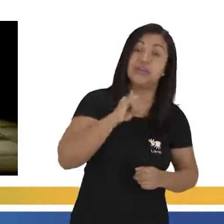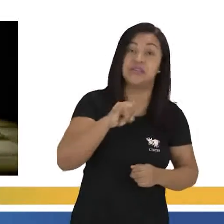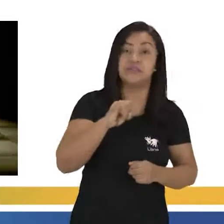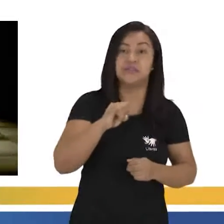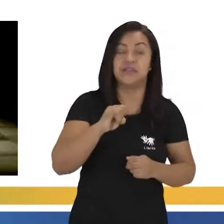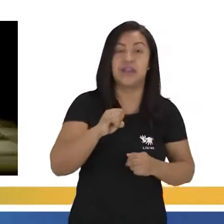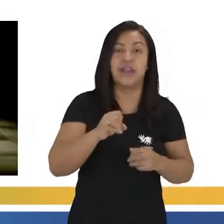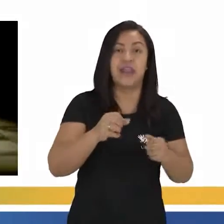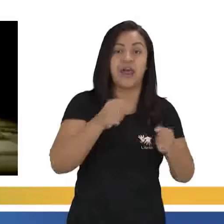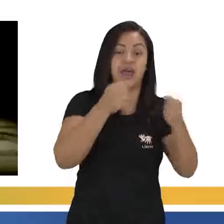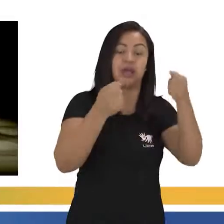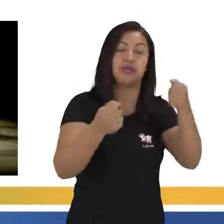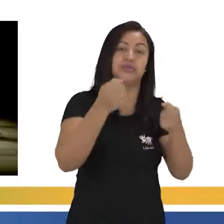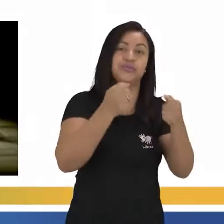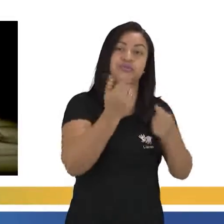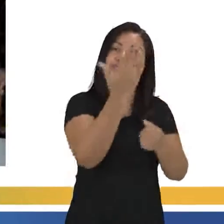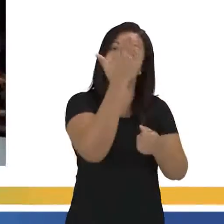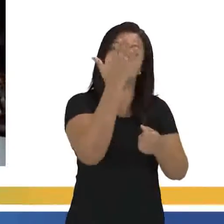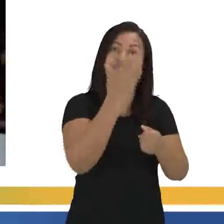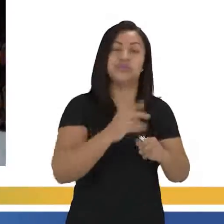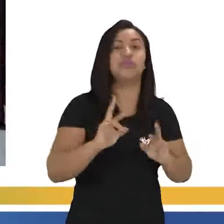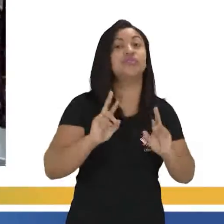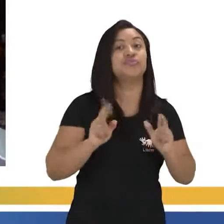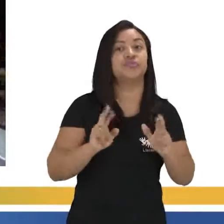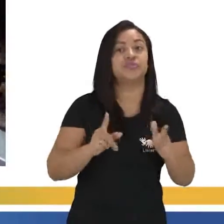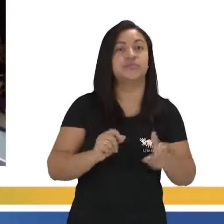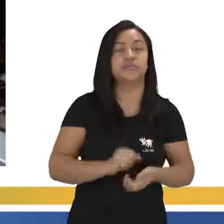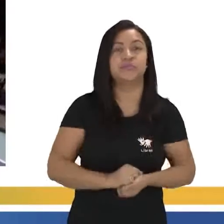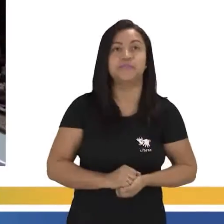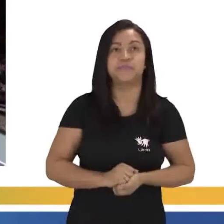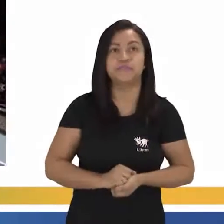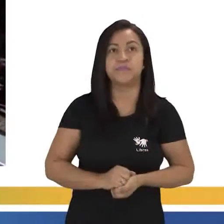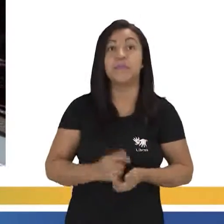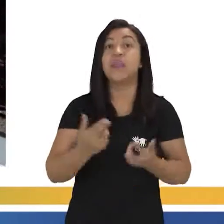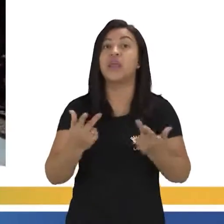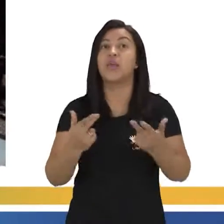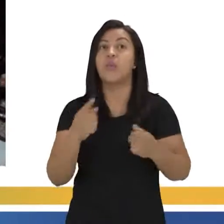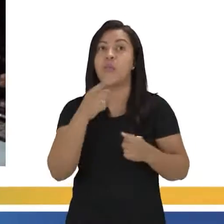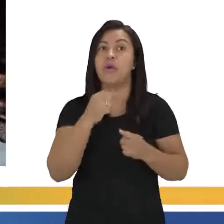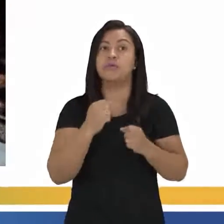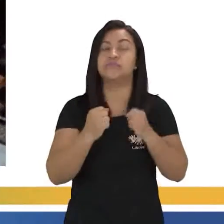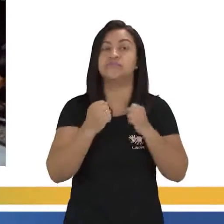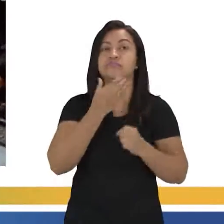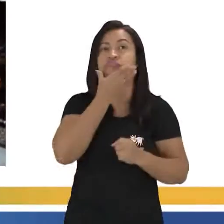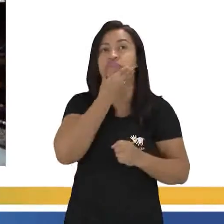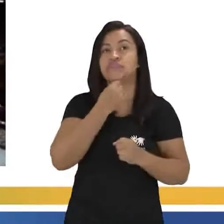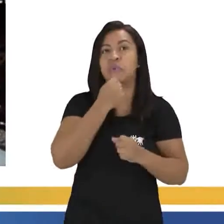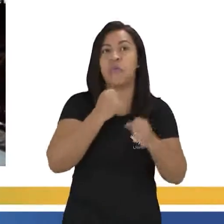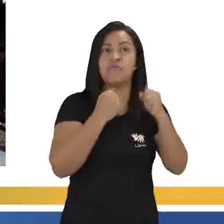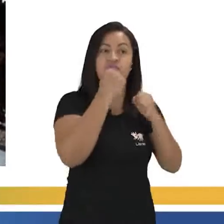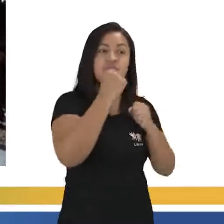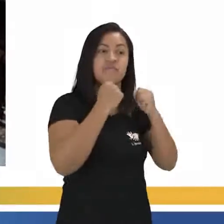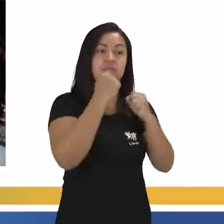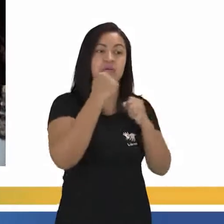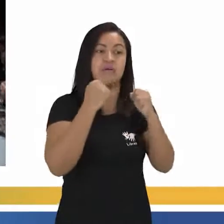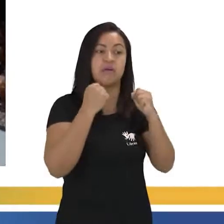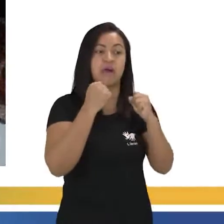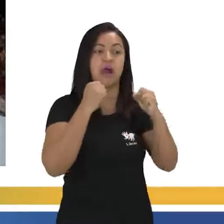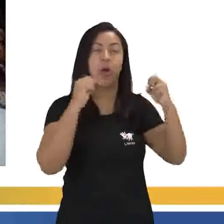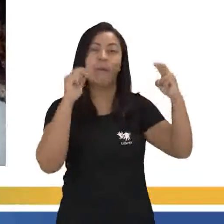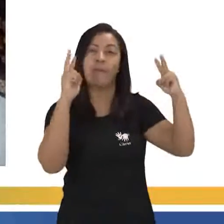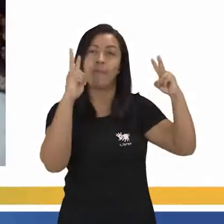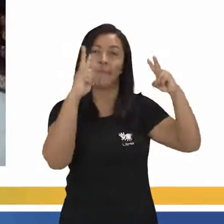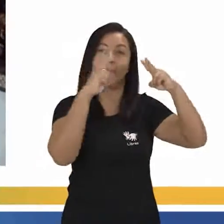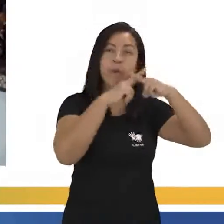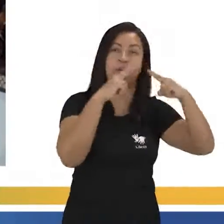carenagem diferente da parte da construção do carro. A mesma forma, olha só o boxeador. Quando ele joga um pouco o seu rosto